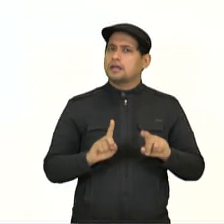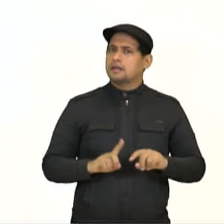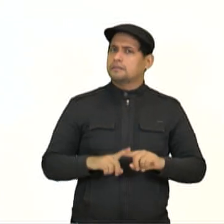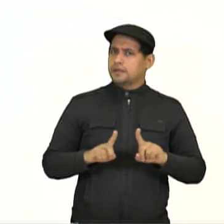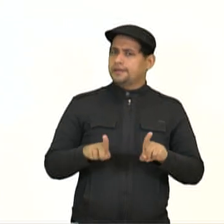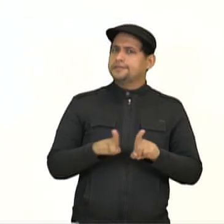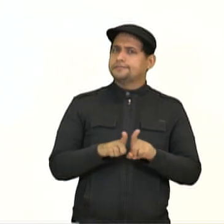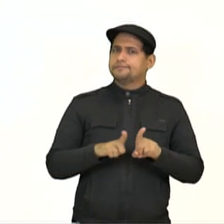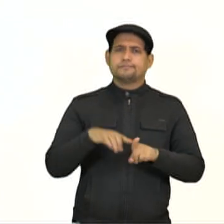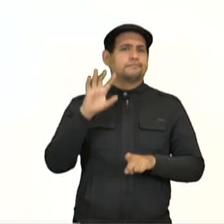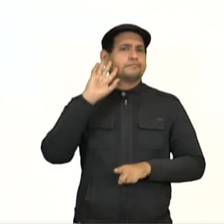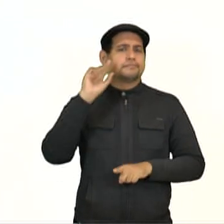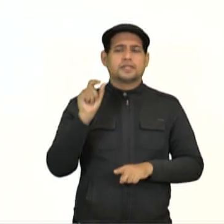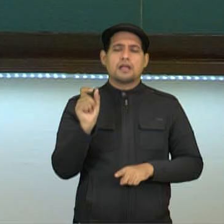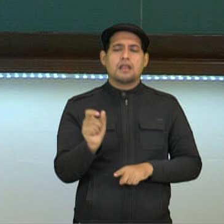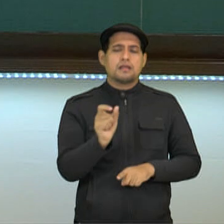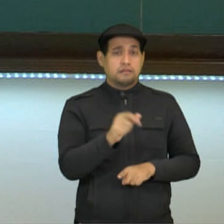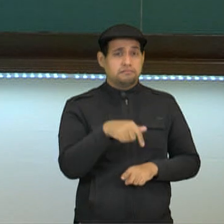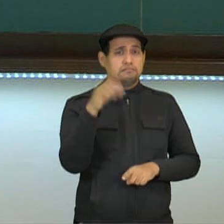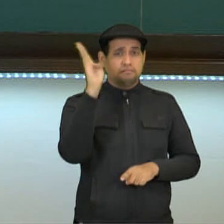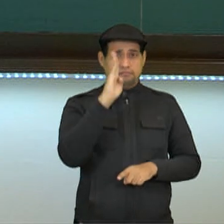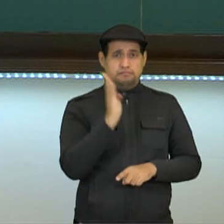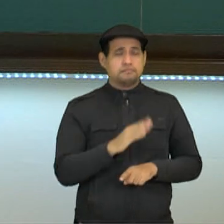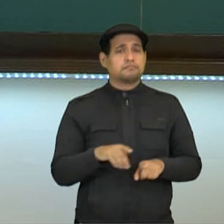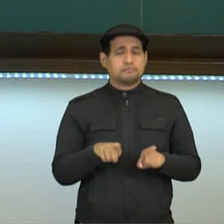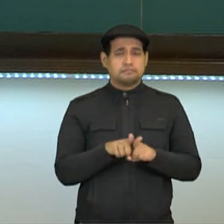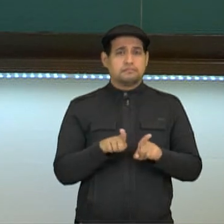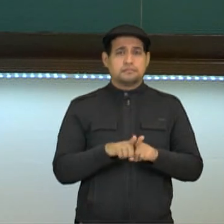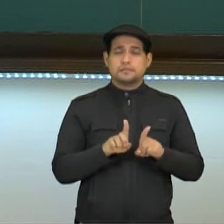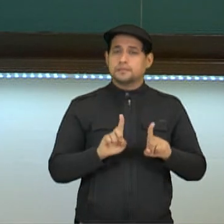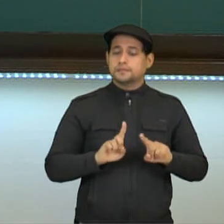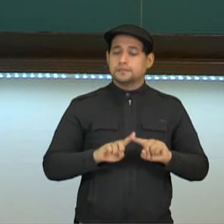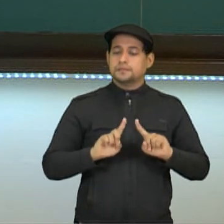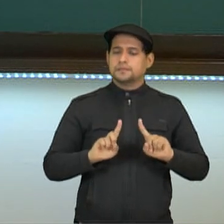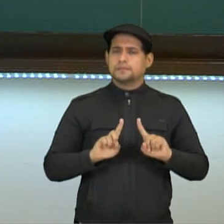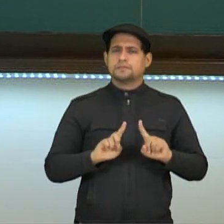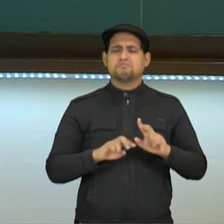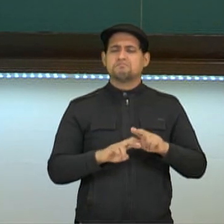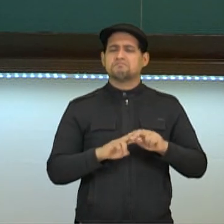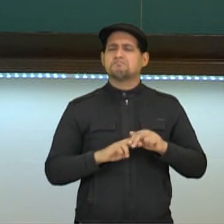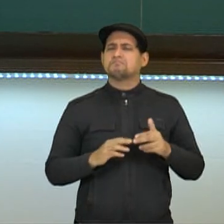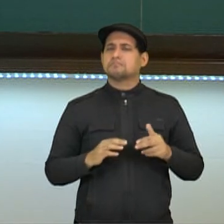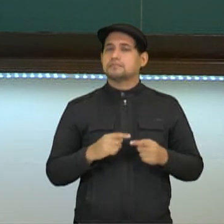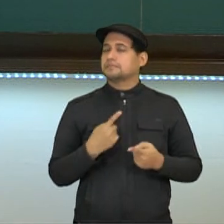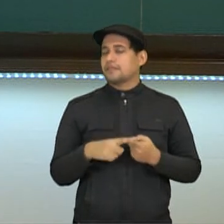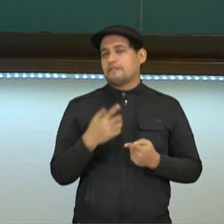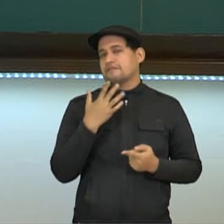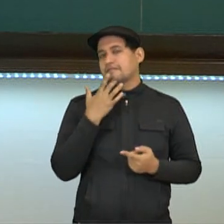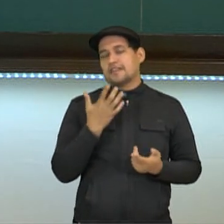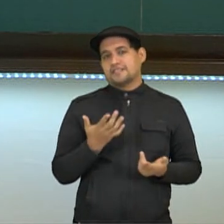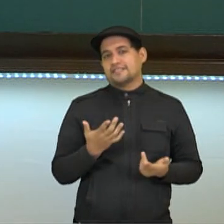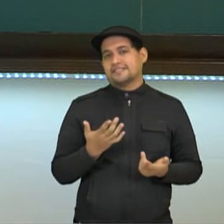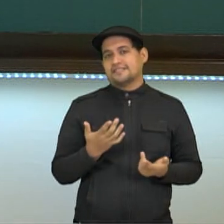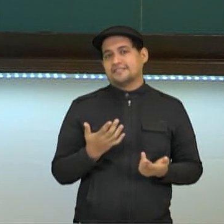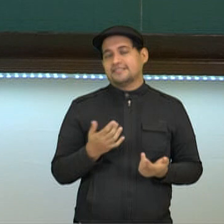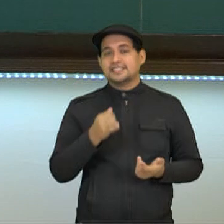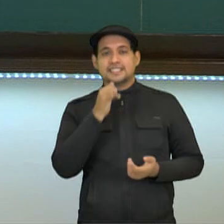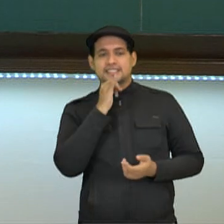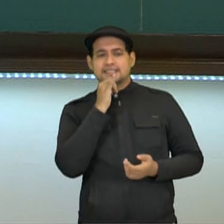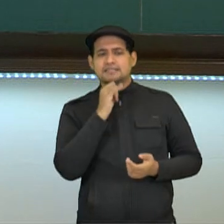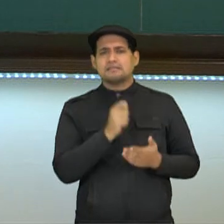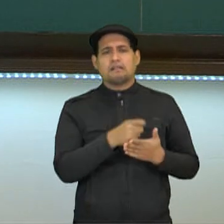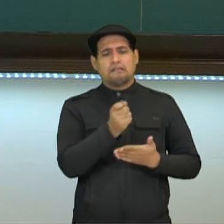também acontece nos classificados aqui no Brasil, tá? Então, por quê? Porque é mais fácil, né? Ao invés de